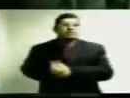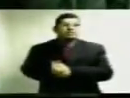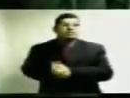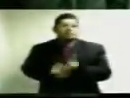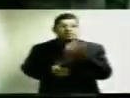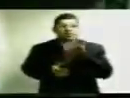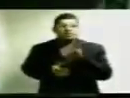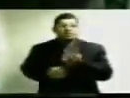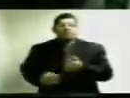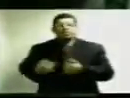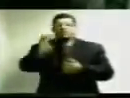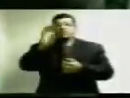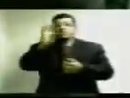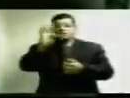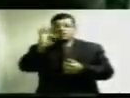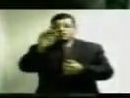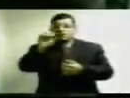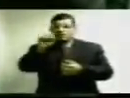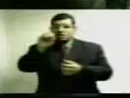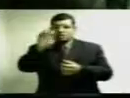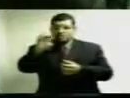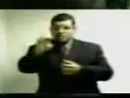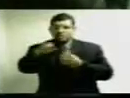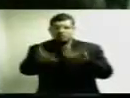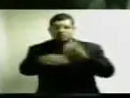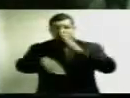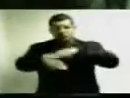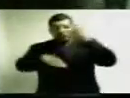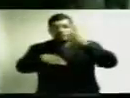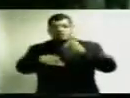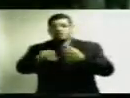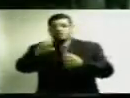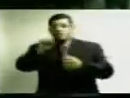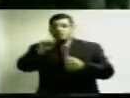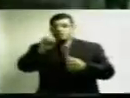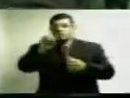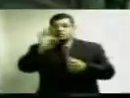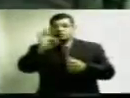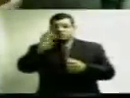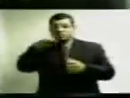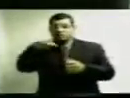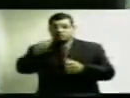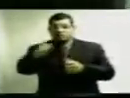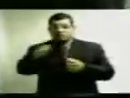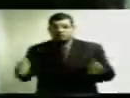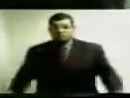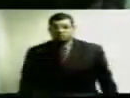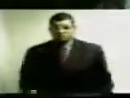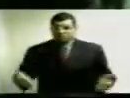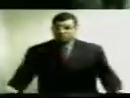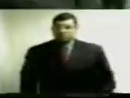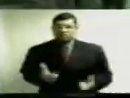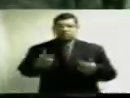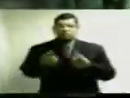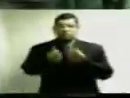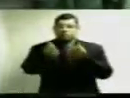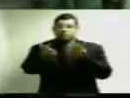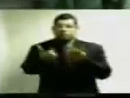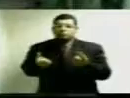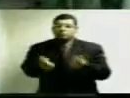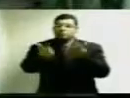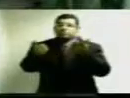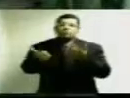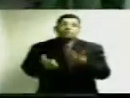veiculação de que o TSE está querendo melhorar o sistema de segurança, está gastando milhões e milhões em cima